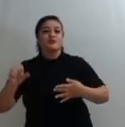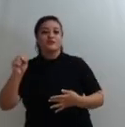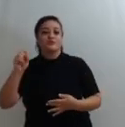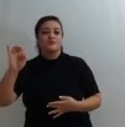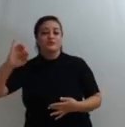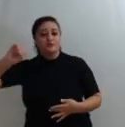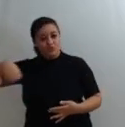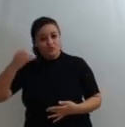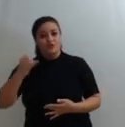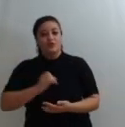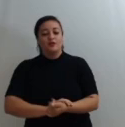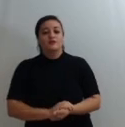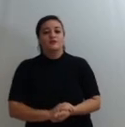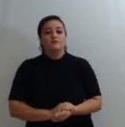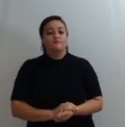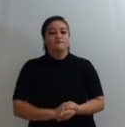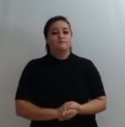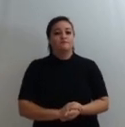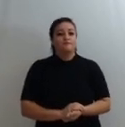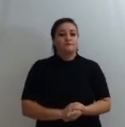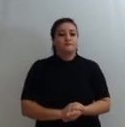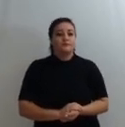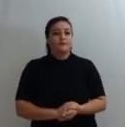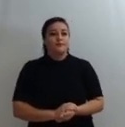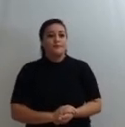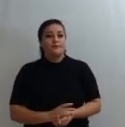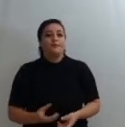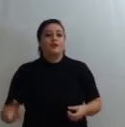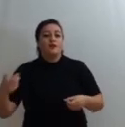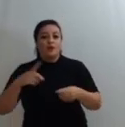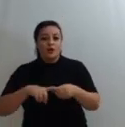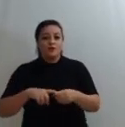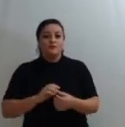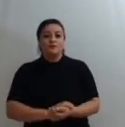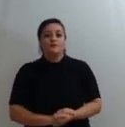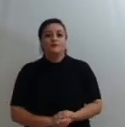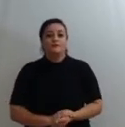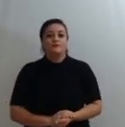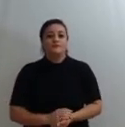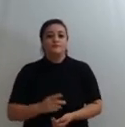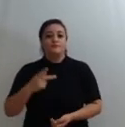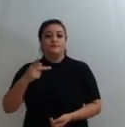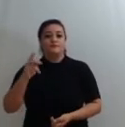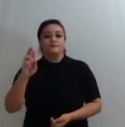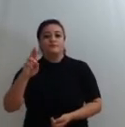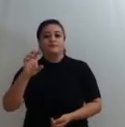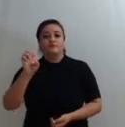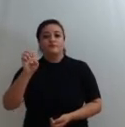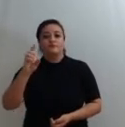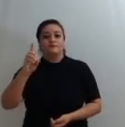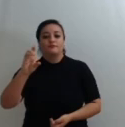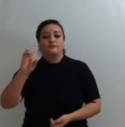que no caso de retorno de precatórios, a oitiva pode ocorrer, o interrogatório pode ocorrer